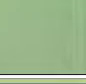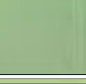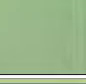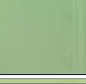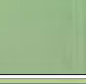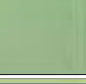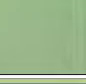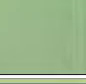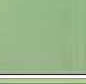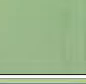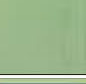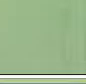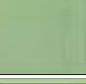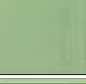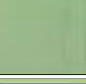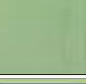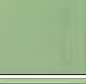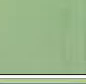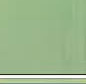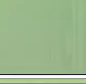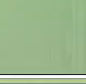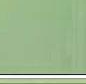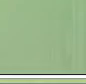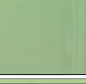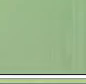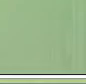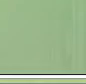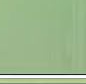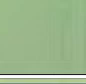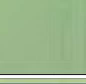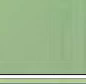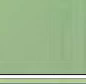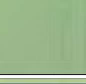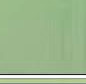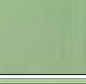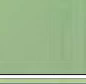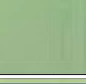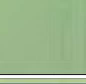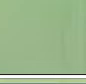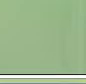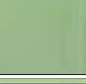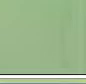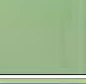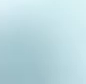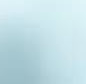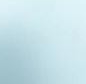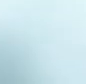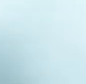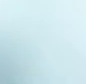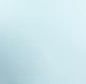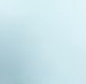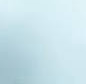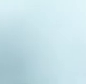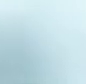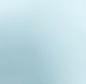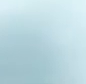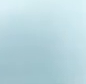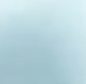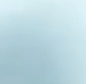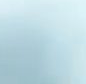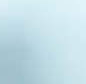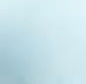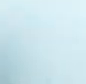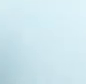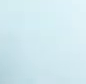Essa hora padrão que ele está falando aqui, esta hora padrão é o seguinte, essa hora padrão quer dizer o seguinte, quanto